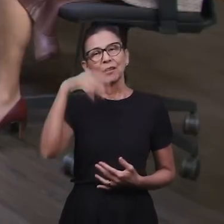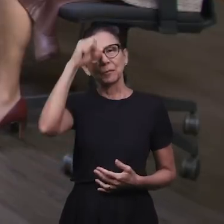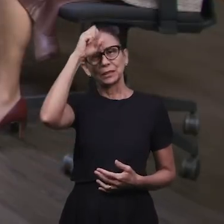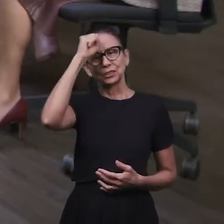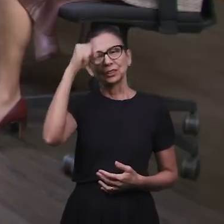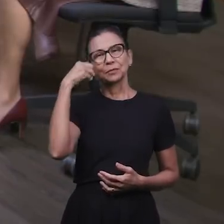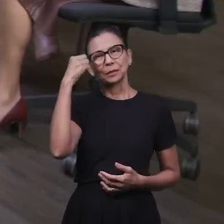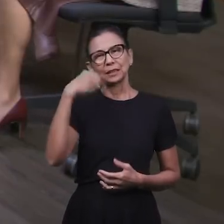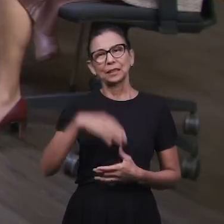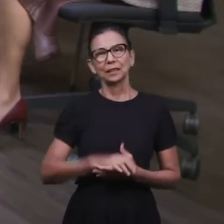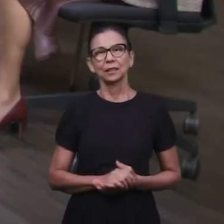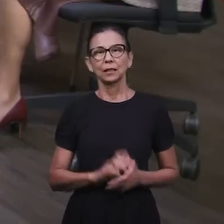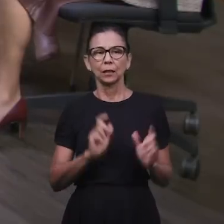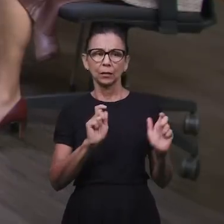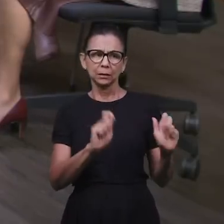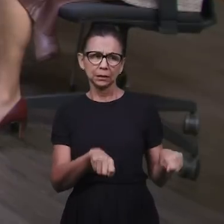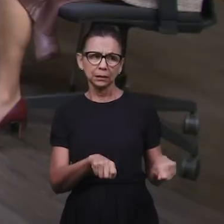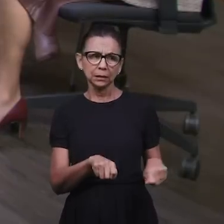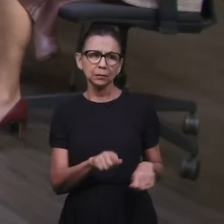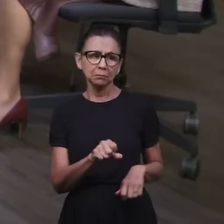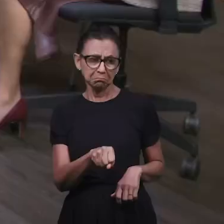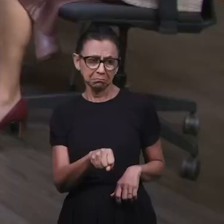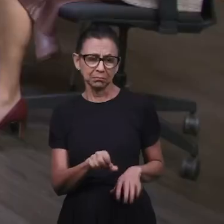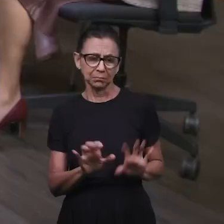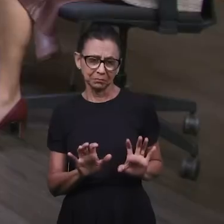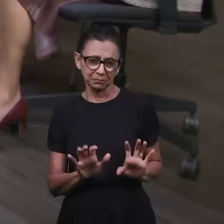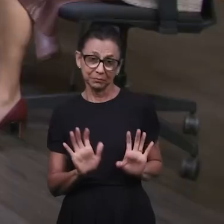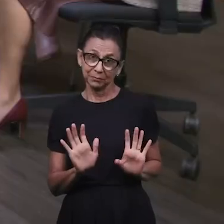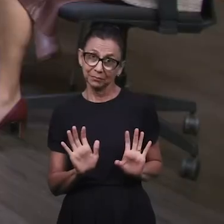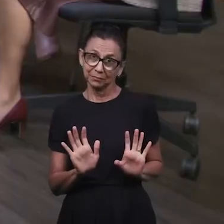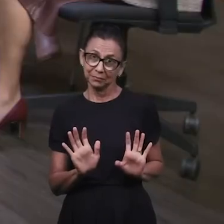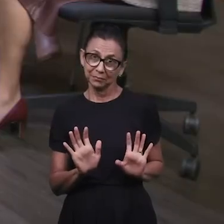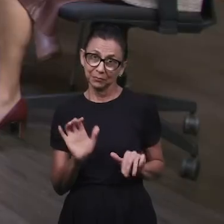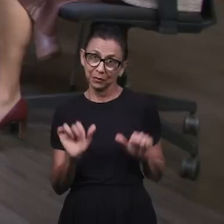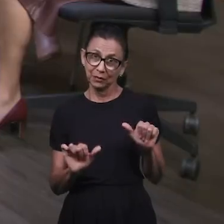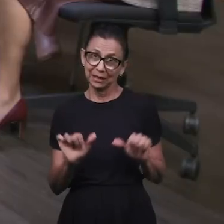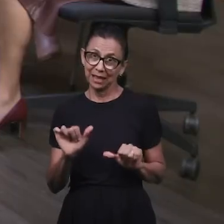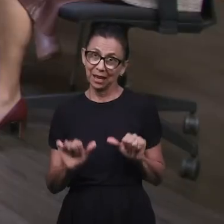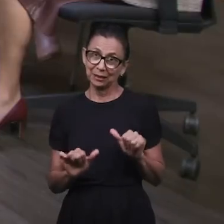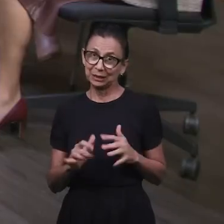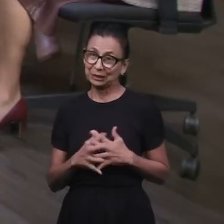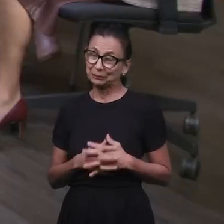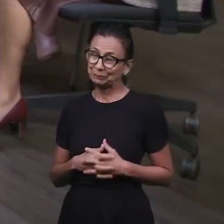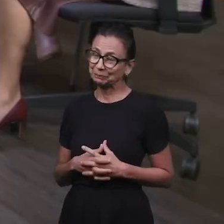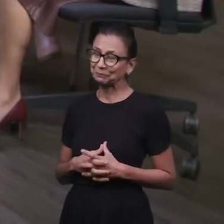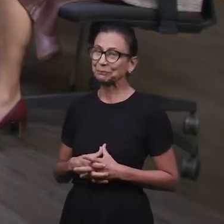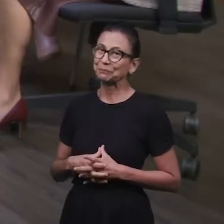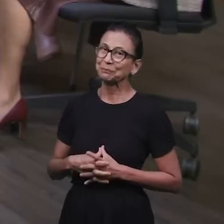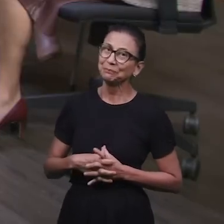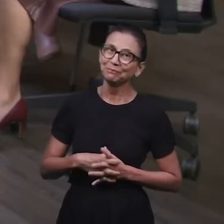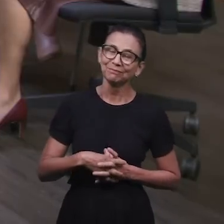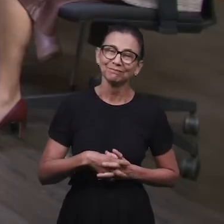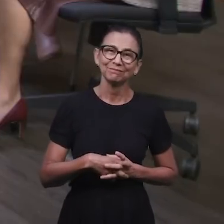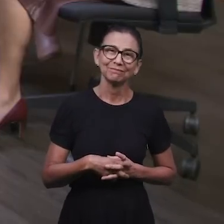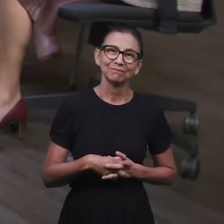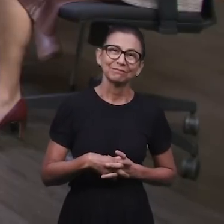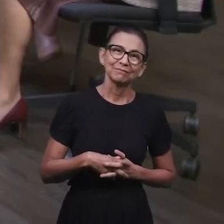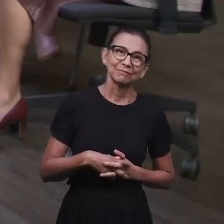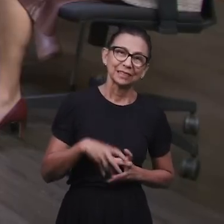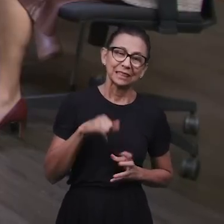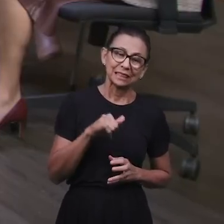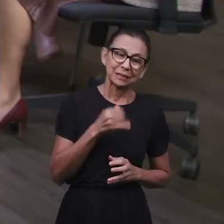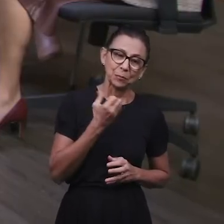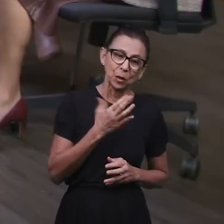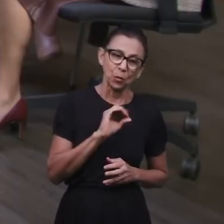Convém? Pois é. Depende do quanto você está disposto a ouvir e obedecer a voz do Espírito